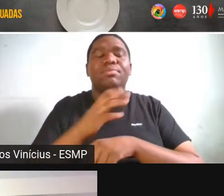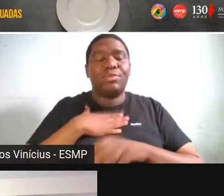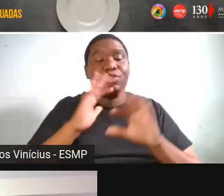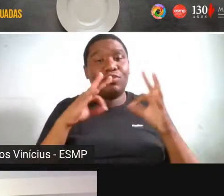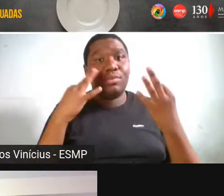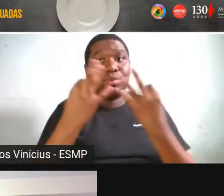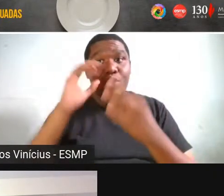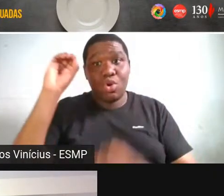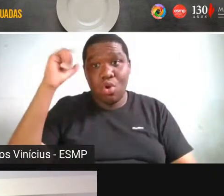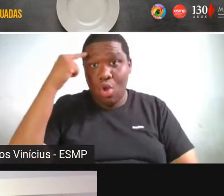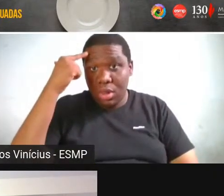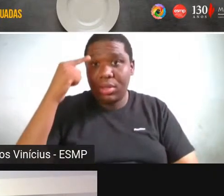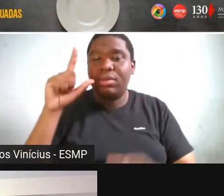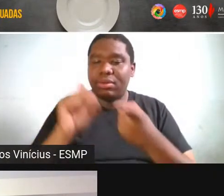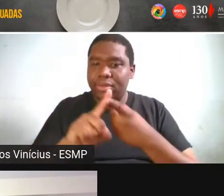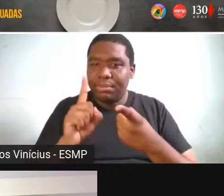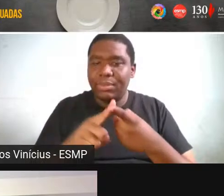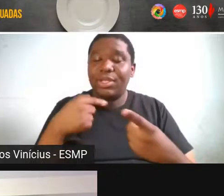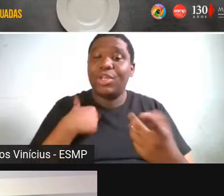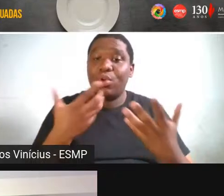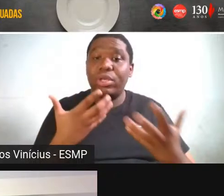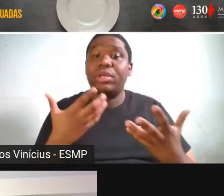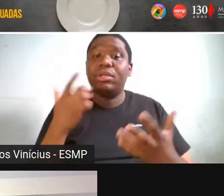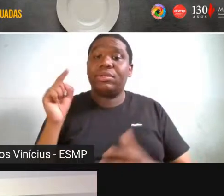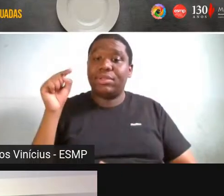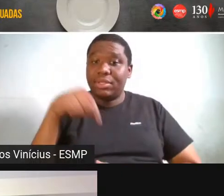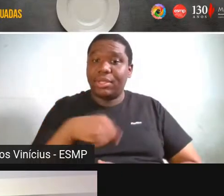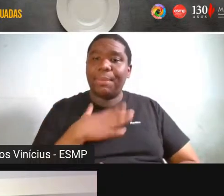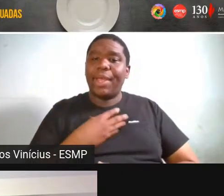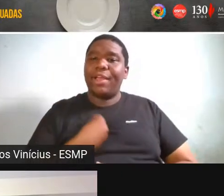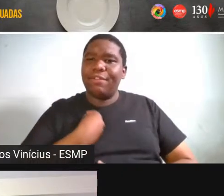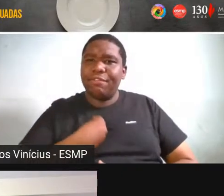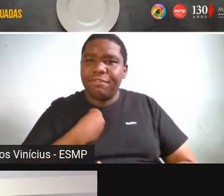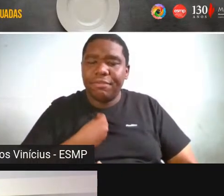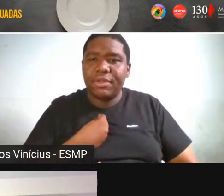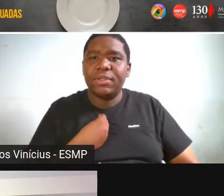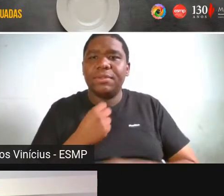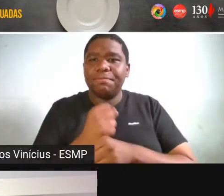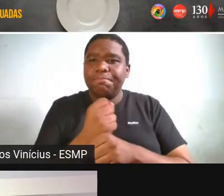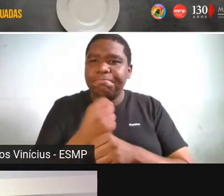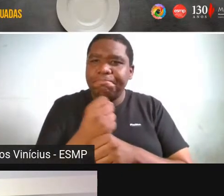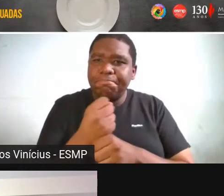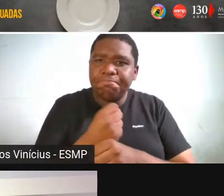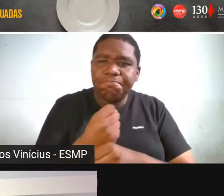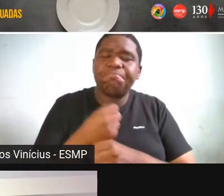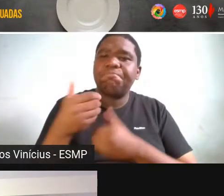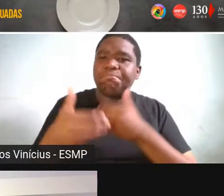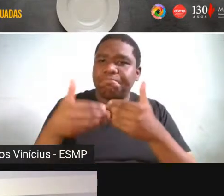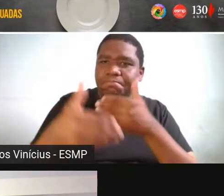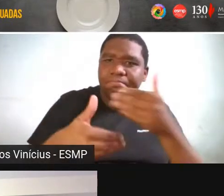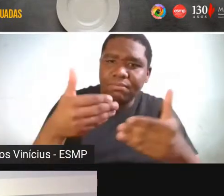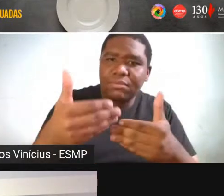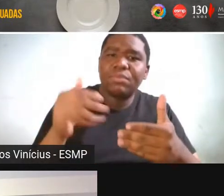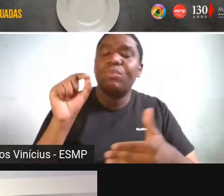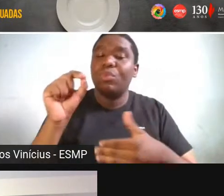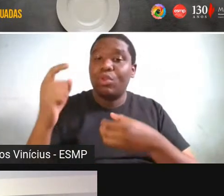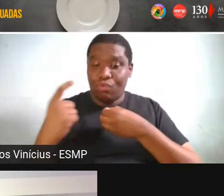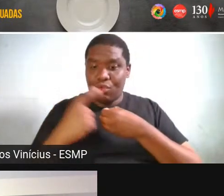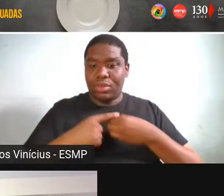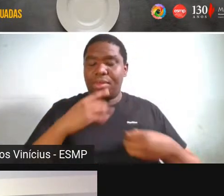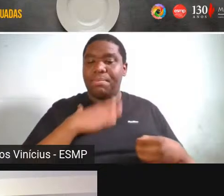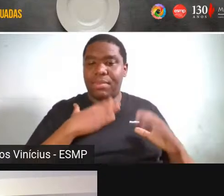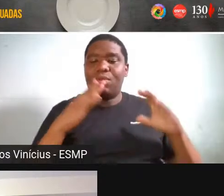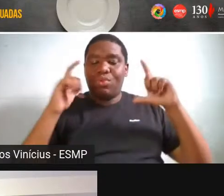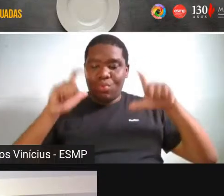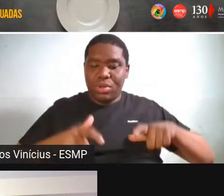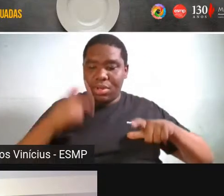e eu quis trazer nesse fim de vida, nos últimos anos de produtivos, voltar para a minha terra natal. Eu